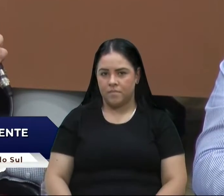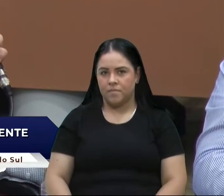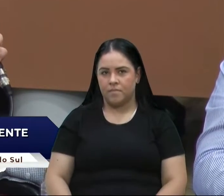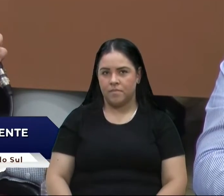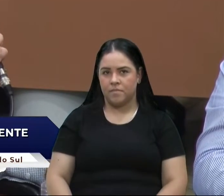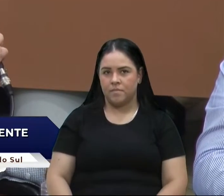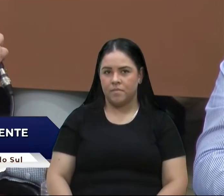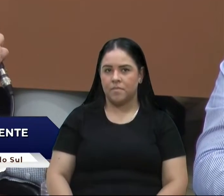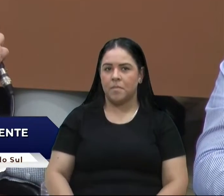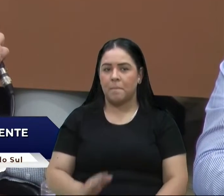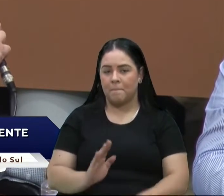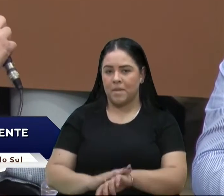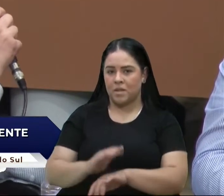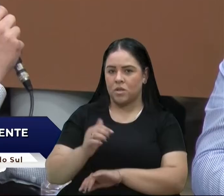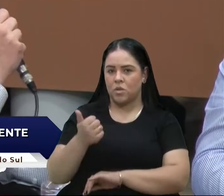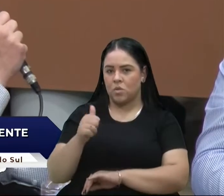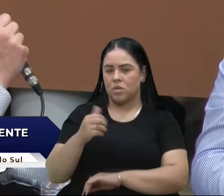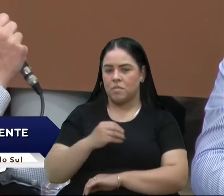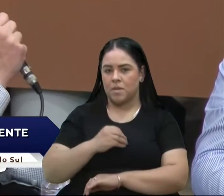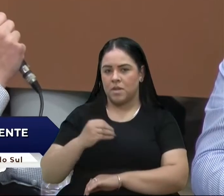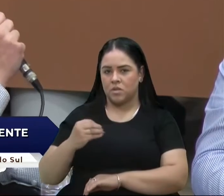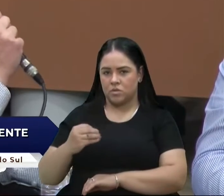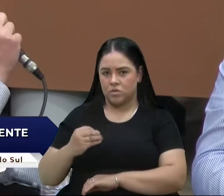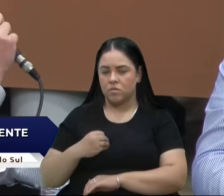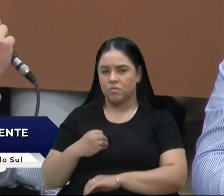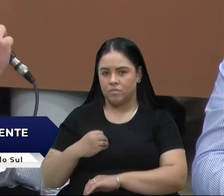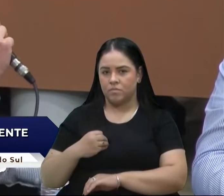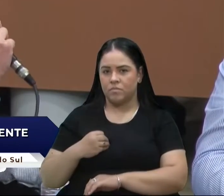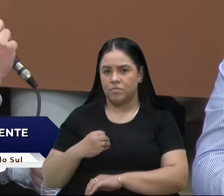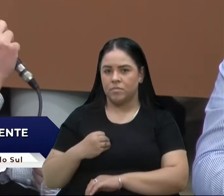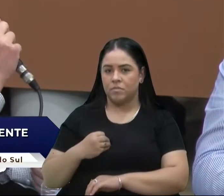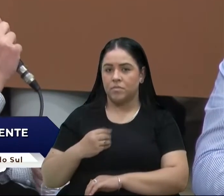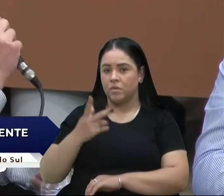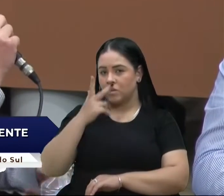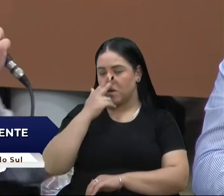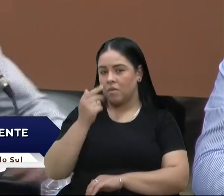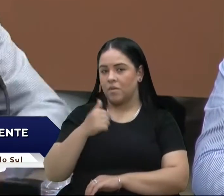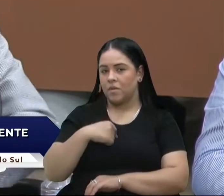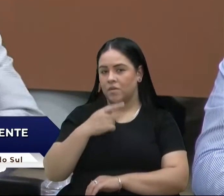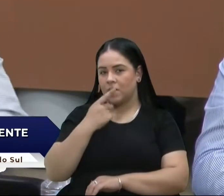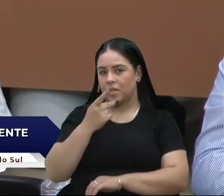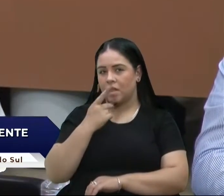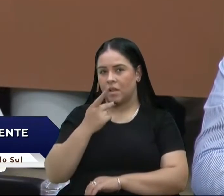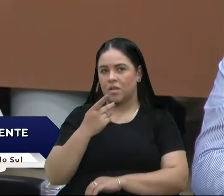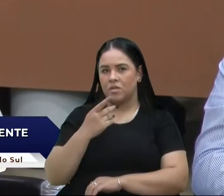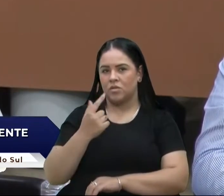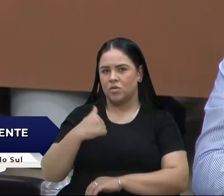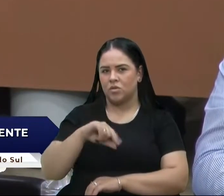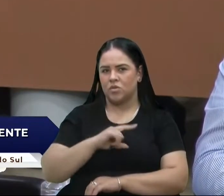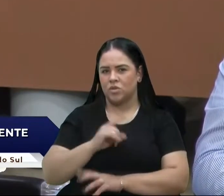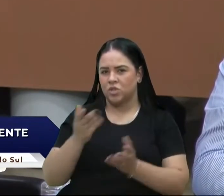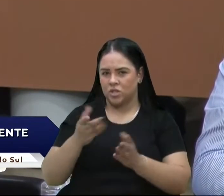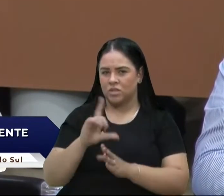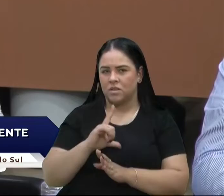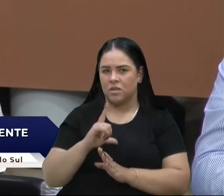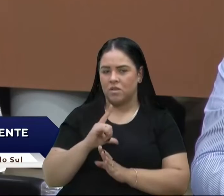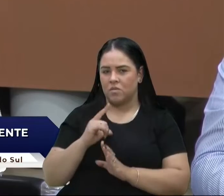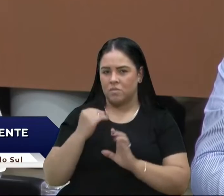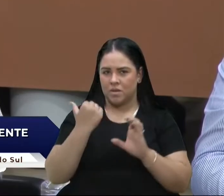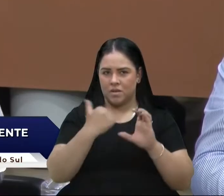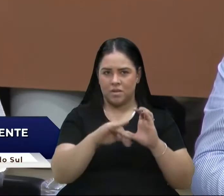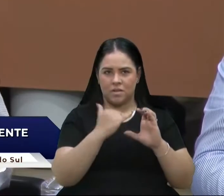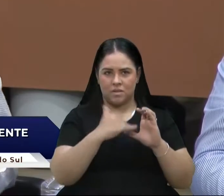Mais 11 médicos, tá? Então, nós, como eu disse, já temos. Eu até mandei uma mensagem aqui